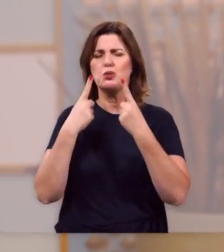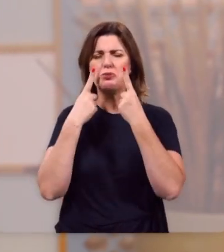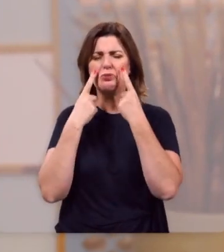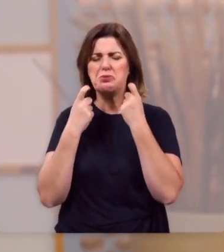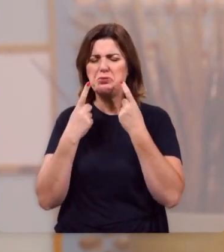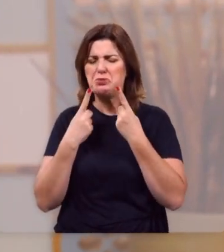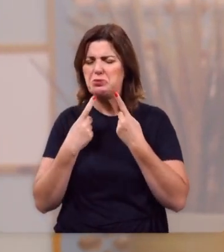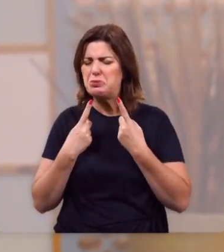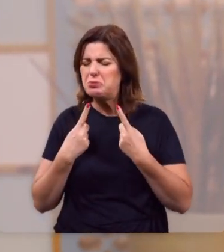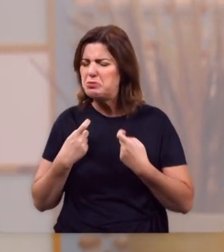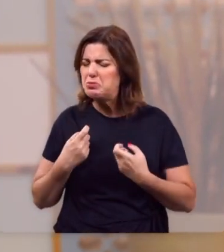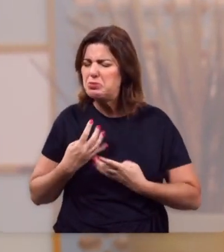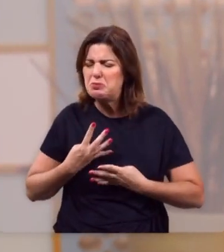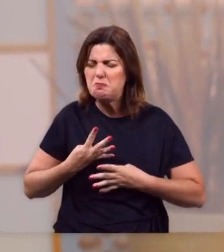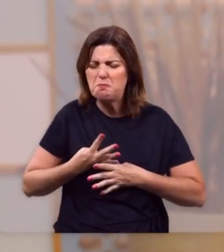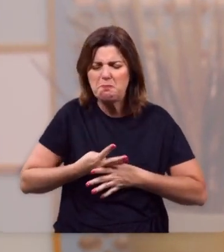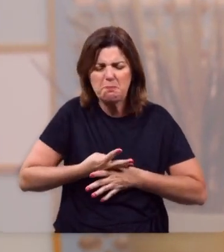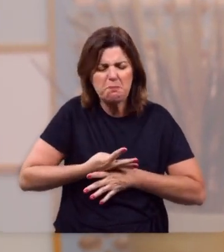amargamente.